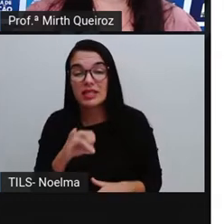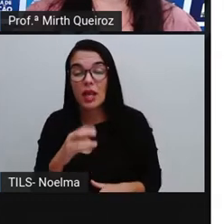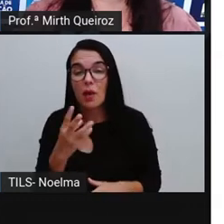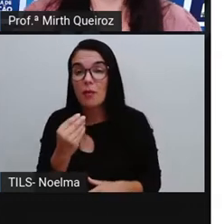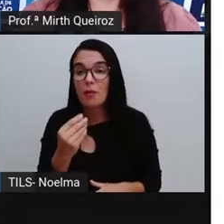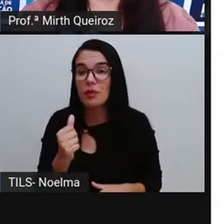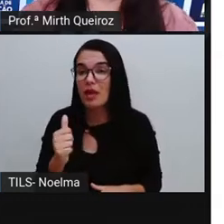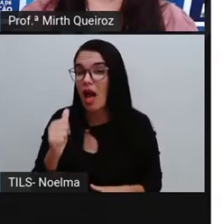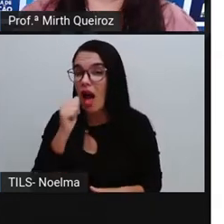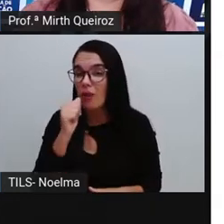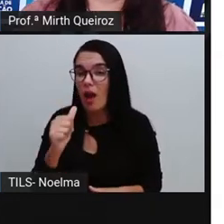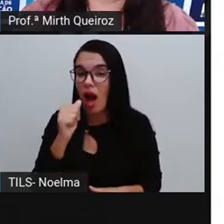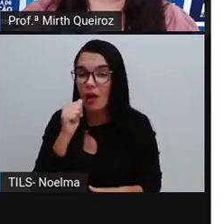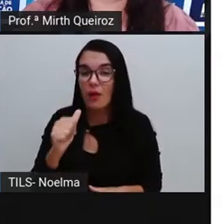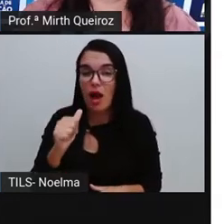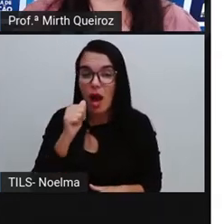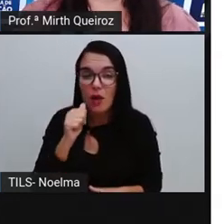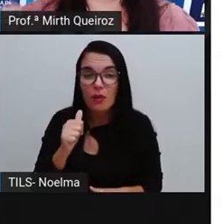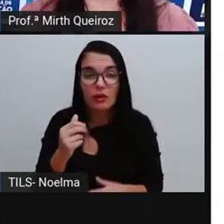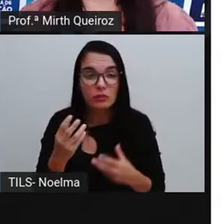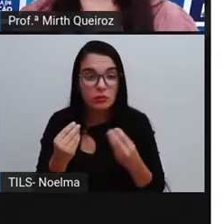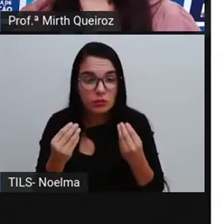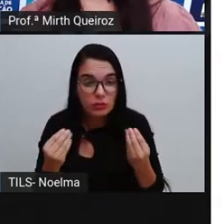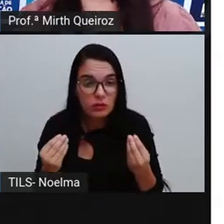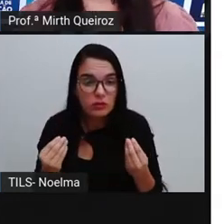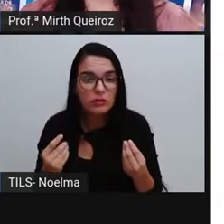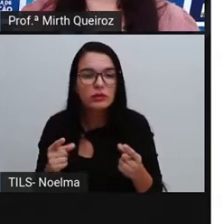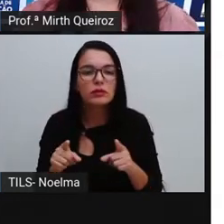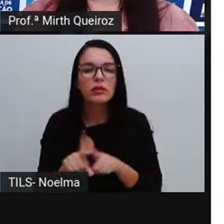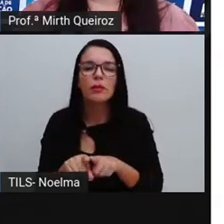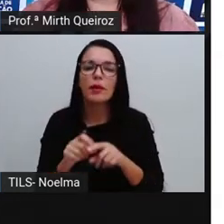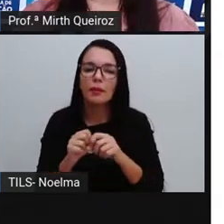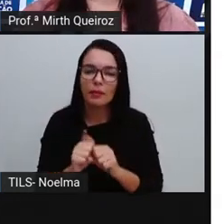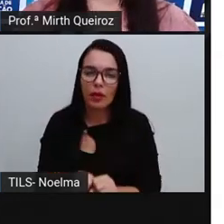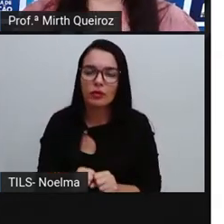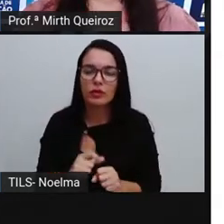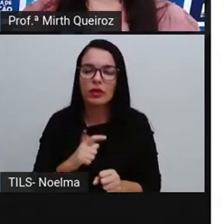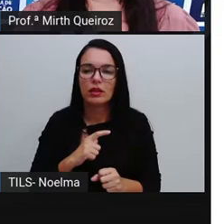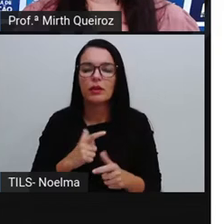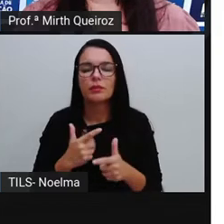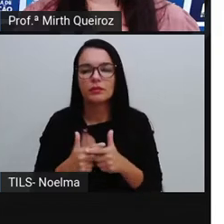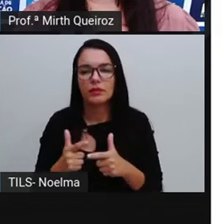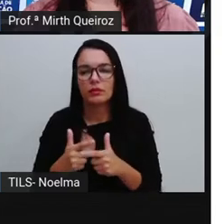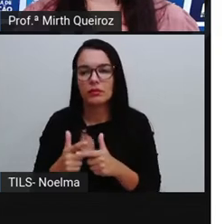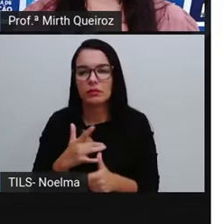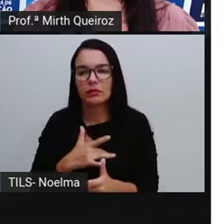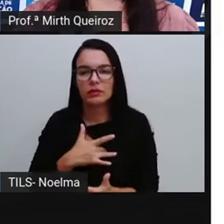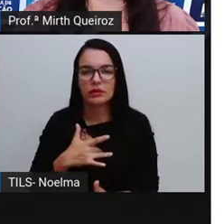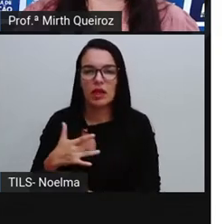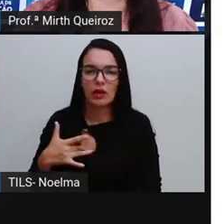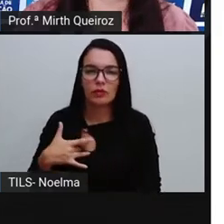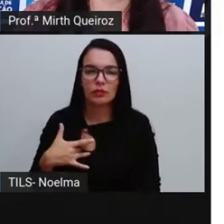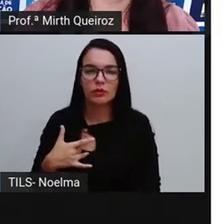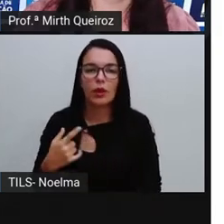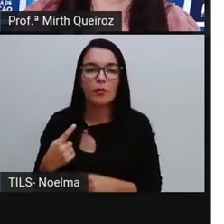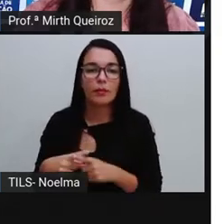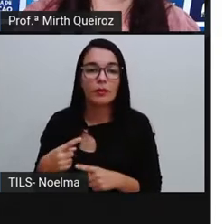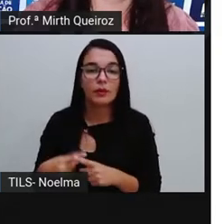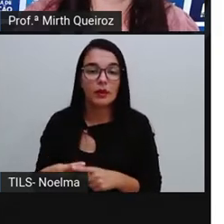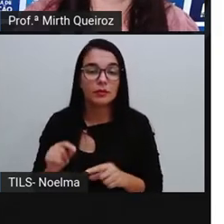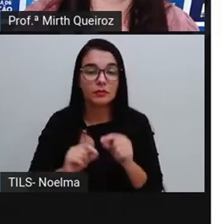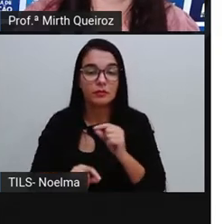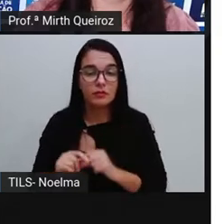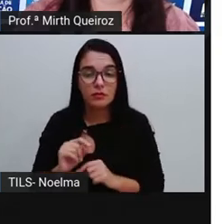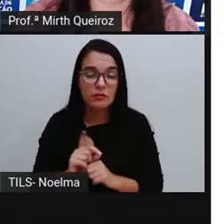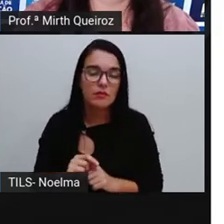ao intestino. E pode ter problema não somente disso, mas também outros tipos de problemas, tendo em vista que essas